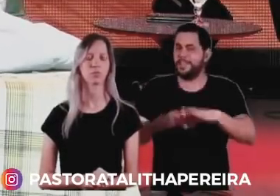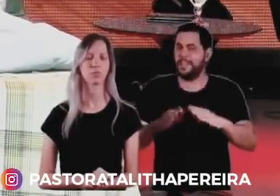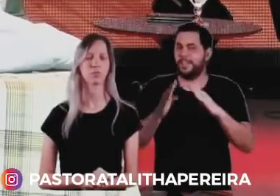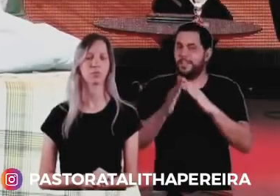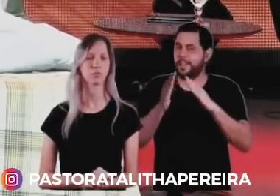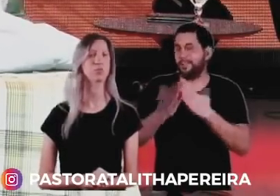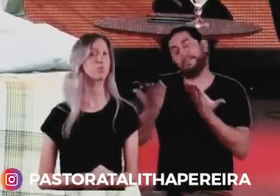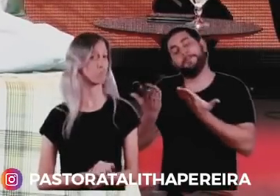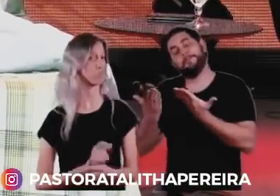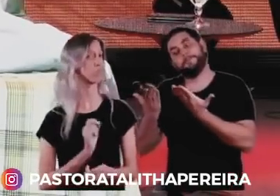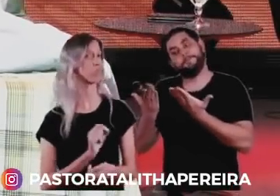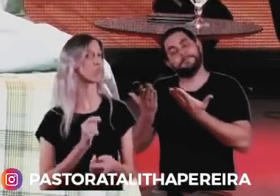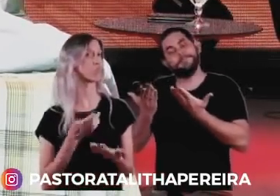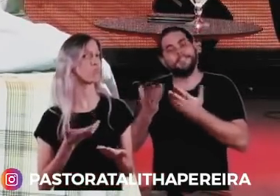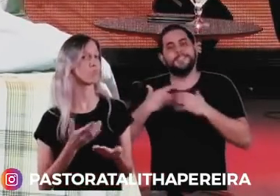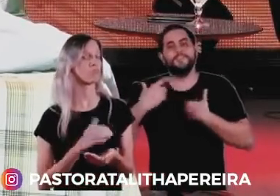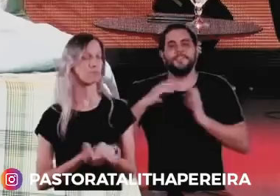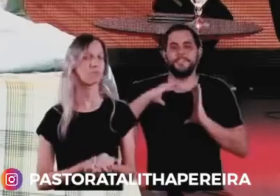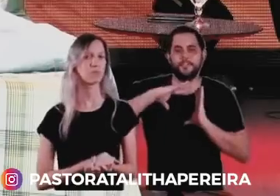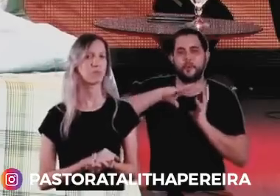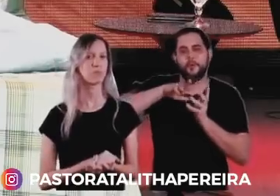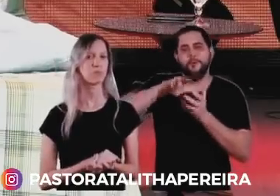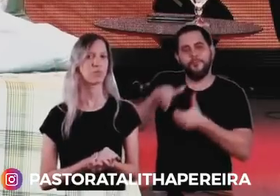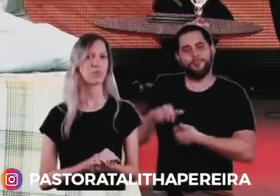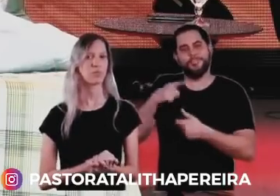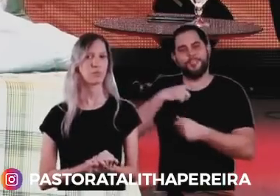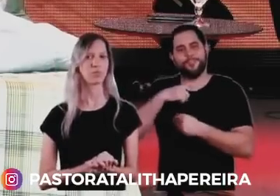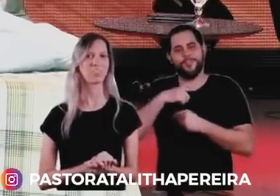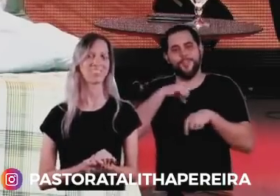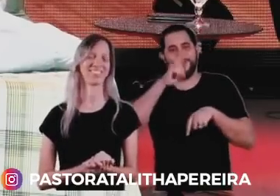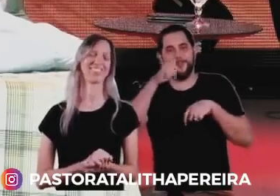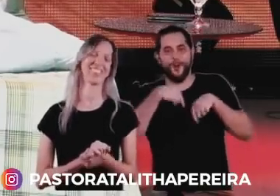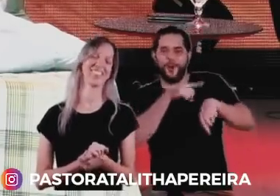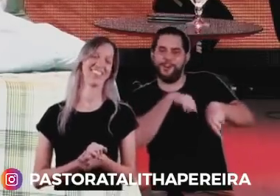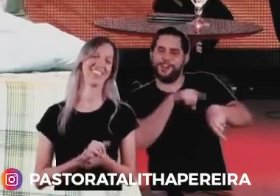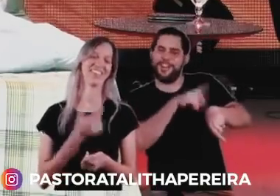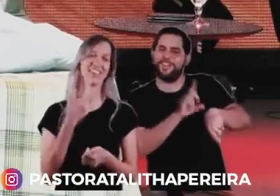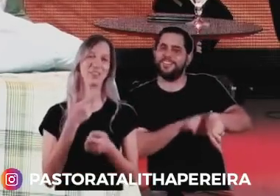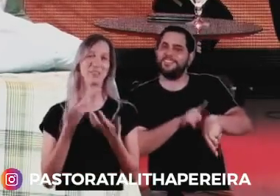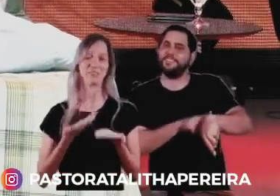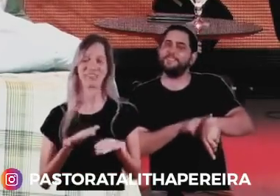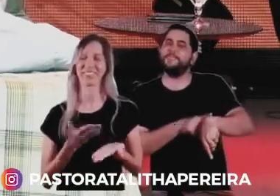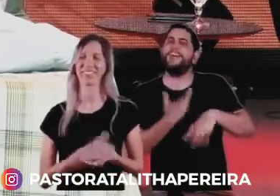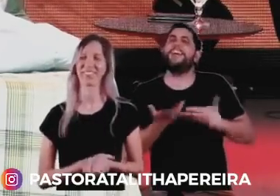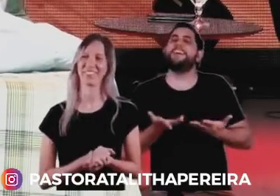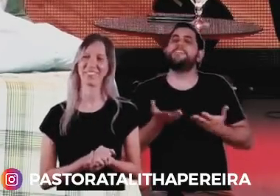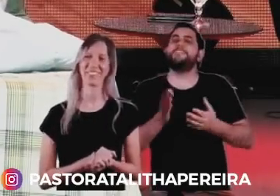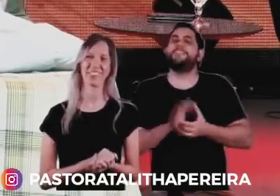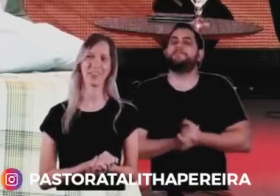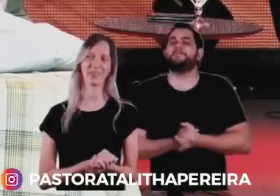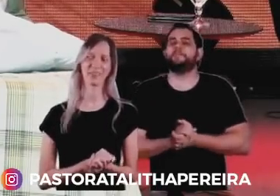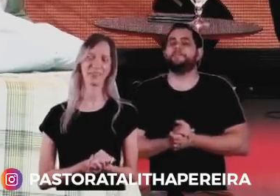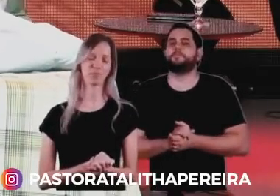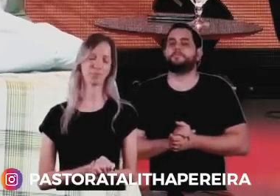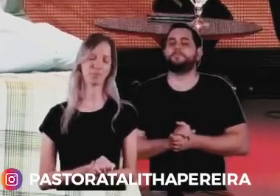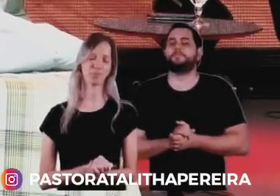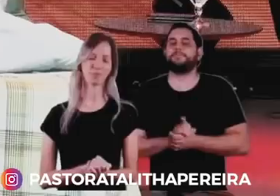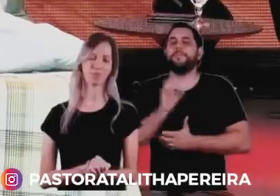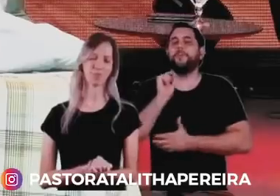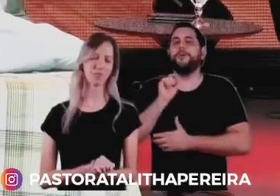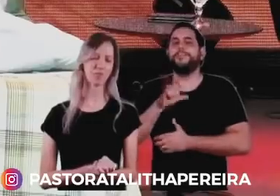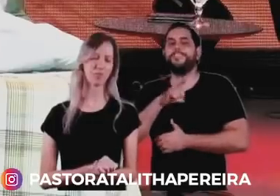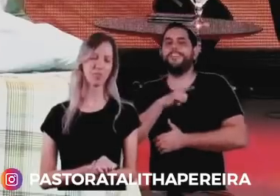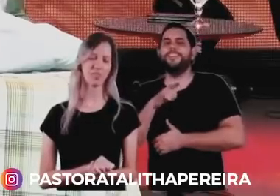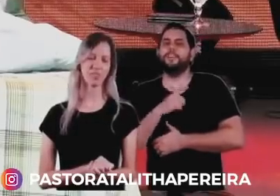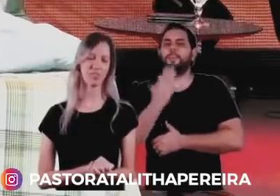filha, eu não sei se o mundo entrou no fuso horário, porque é o seguinte... O que está acontecendo,